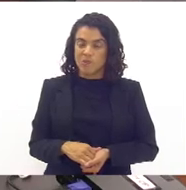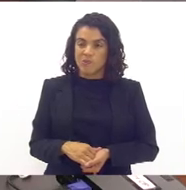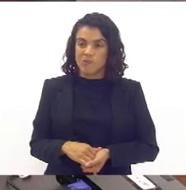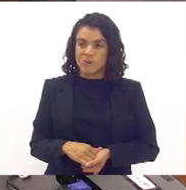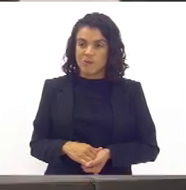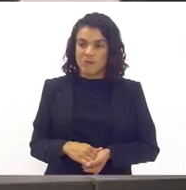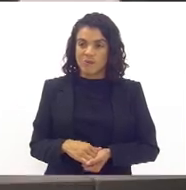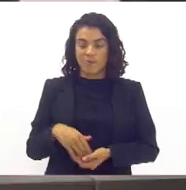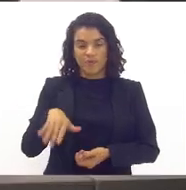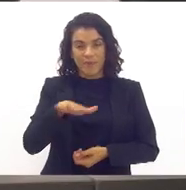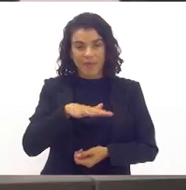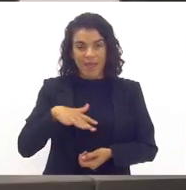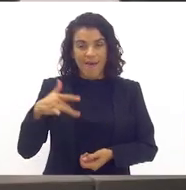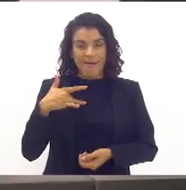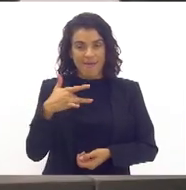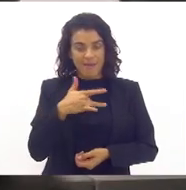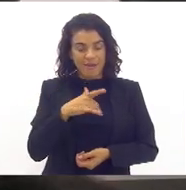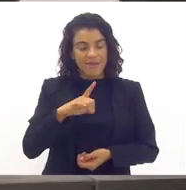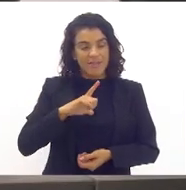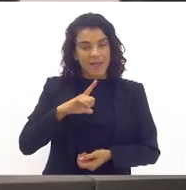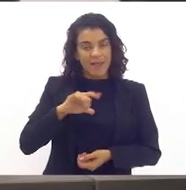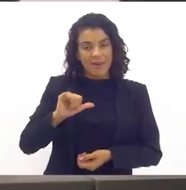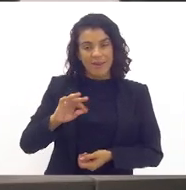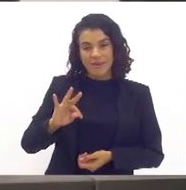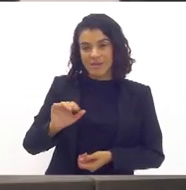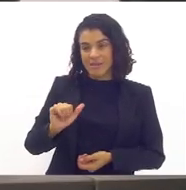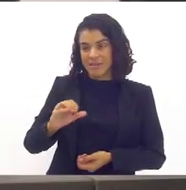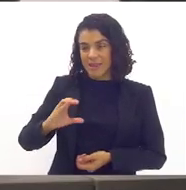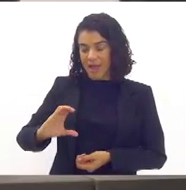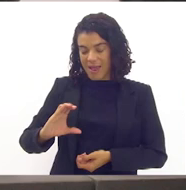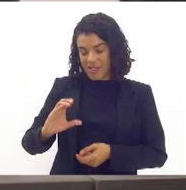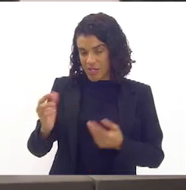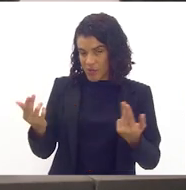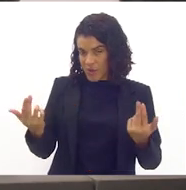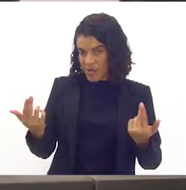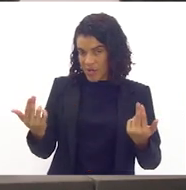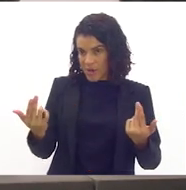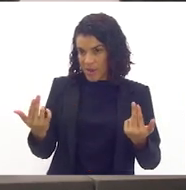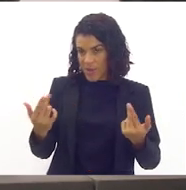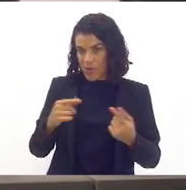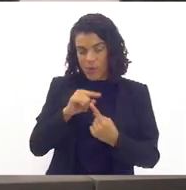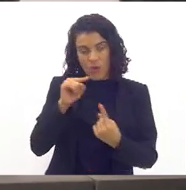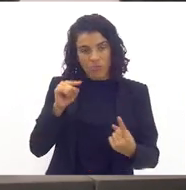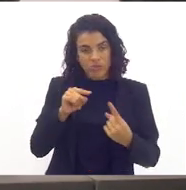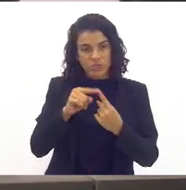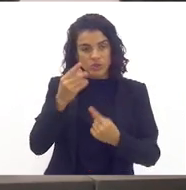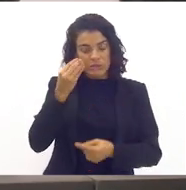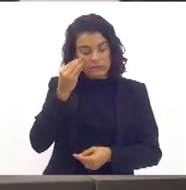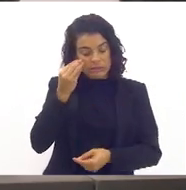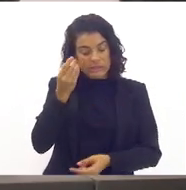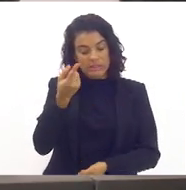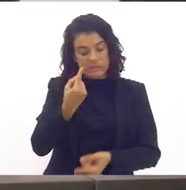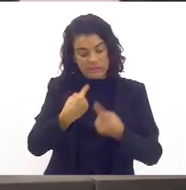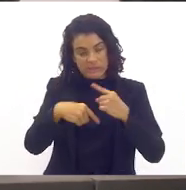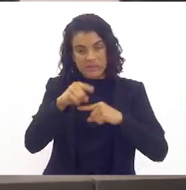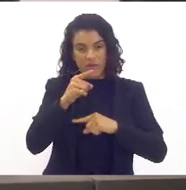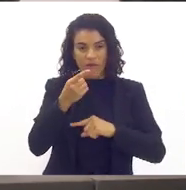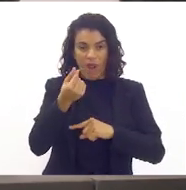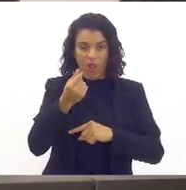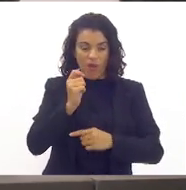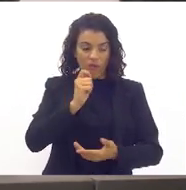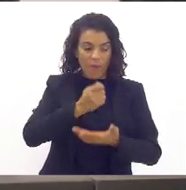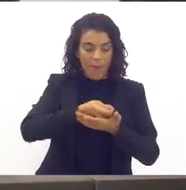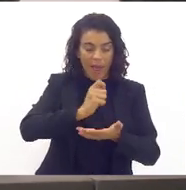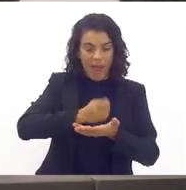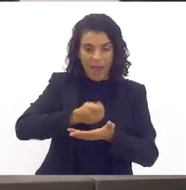Na saúde, nós temos um TAC também em análise lá, da mesma maneira, né, com o mesmo intuito de poder recompor esses valores que foram pagos a